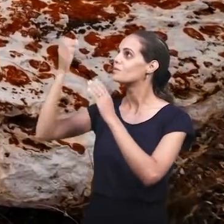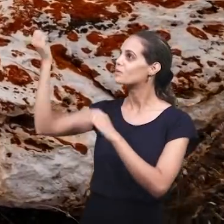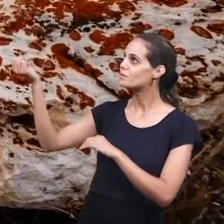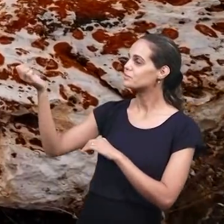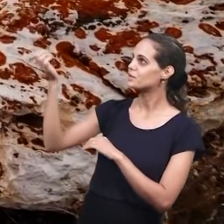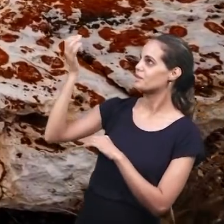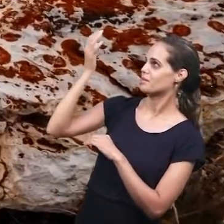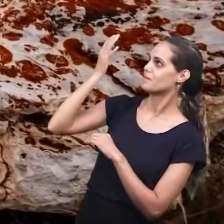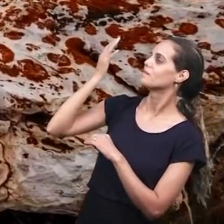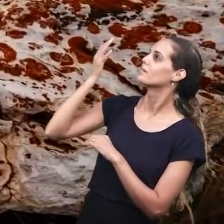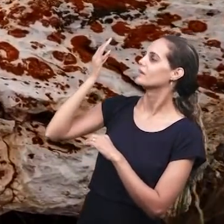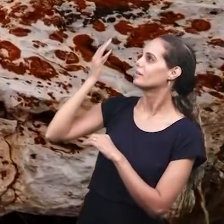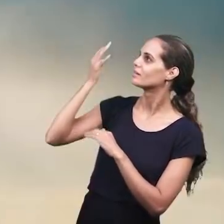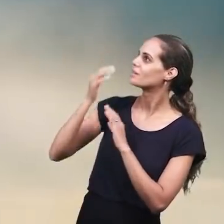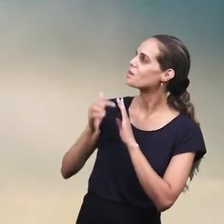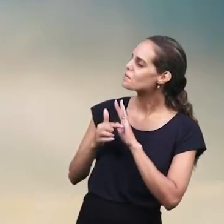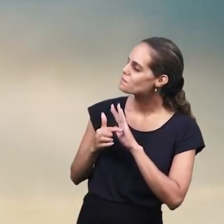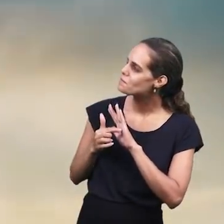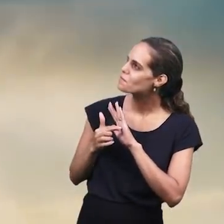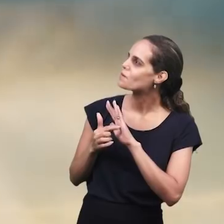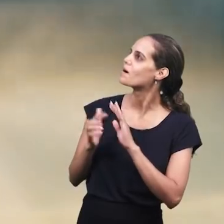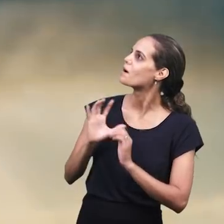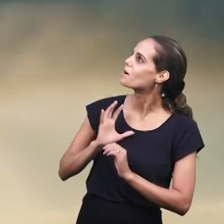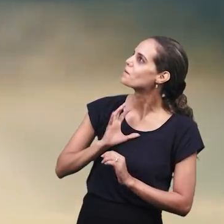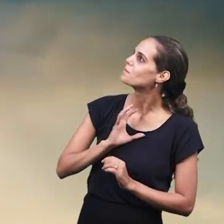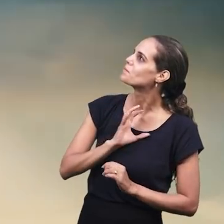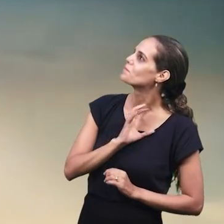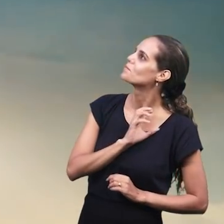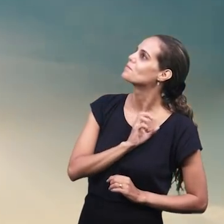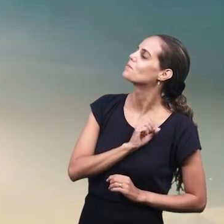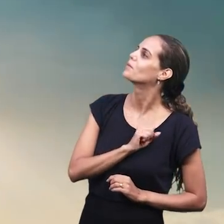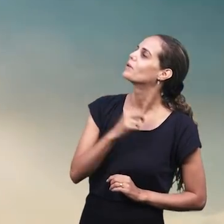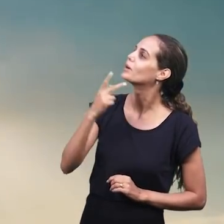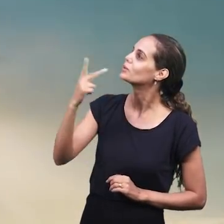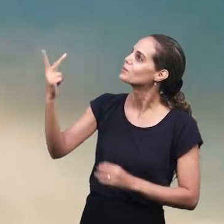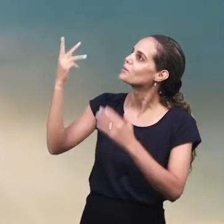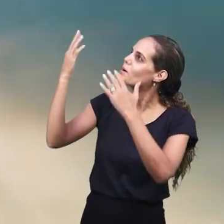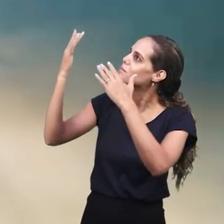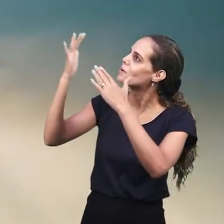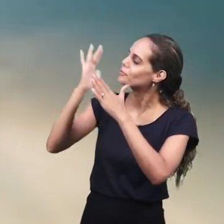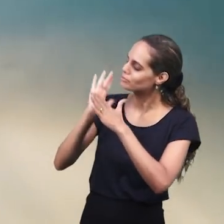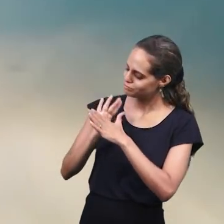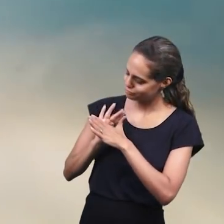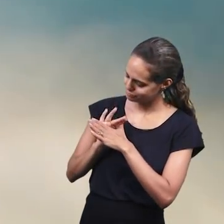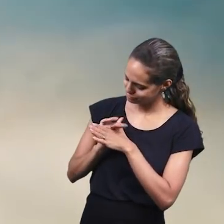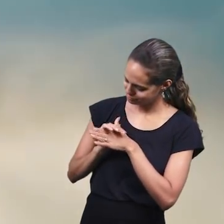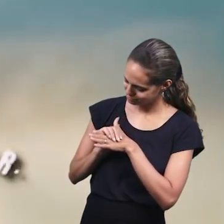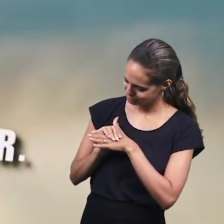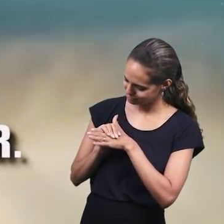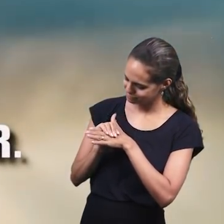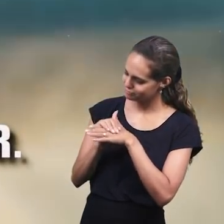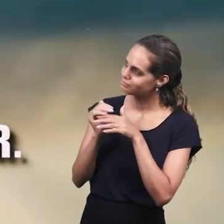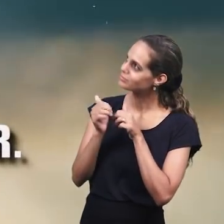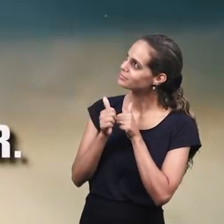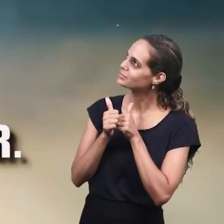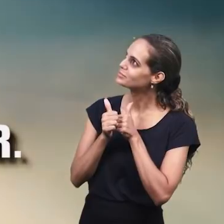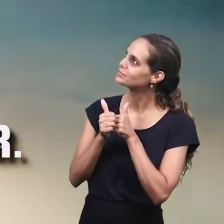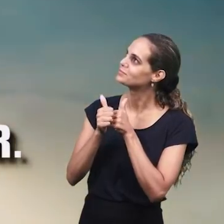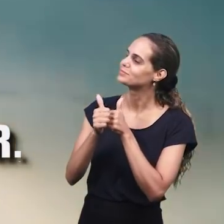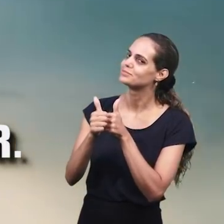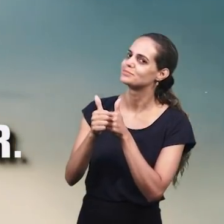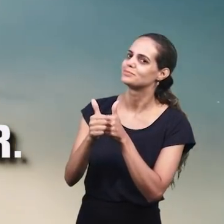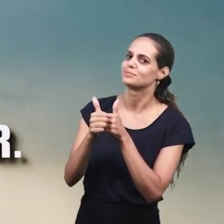Revela-me o teu amor, com tua mão vem me guiar, pois junto a